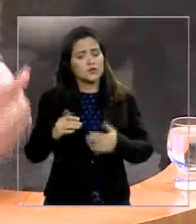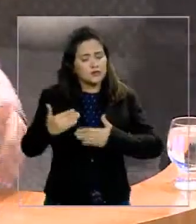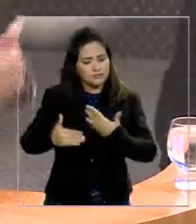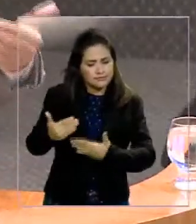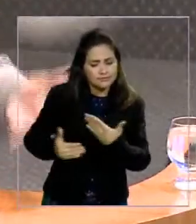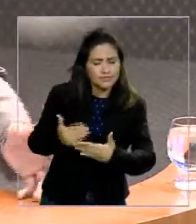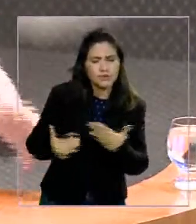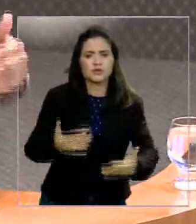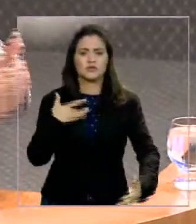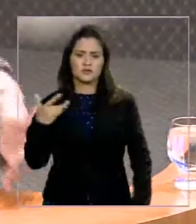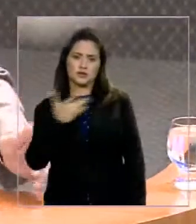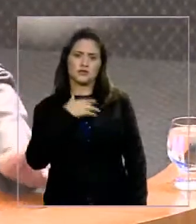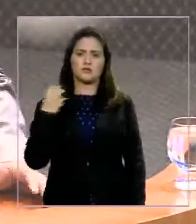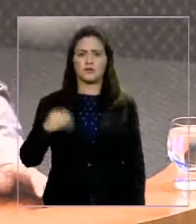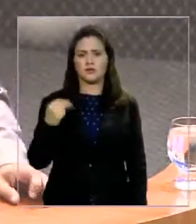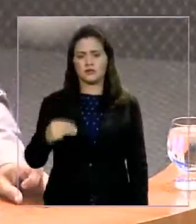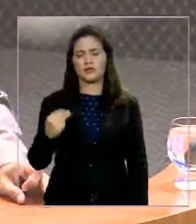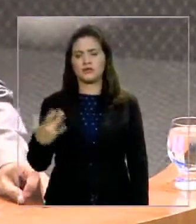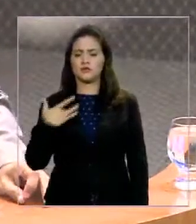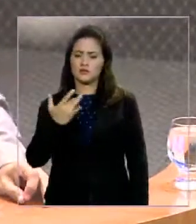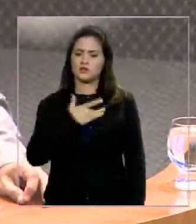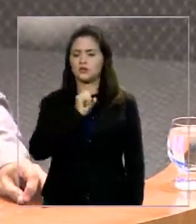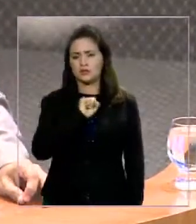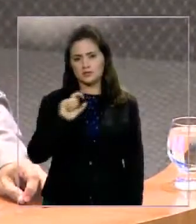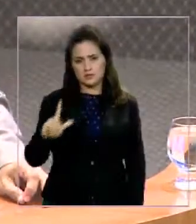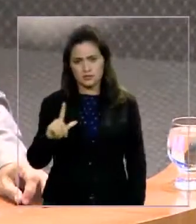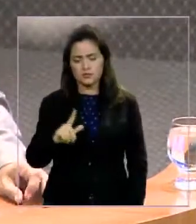na saúde no Maranhão e em São Luís.